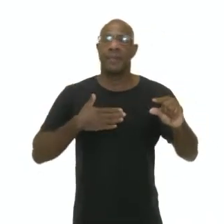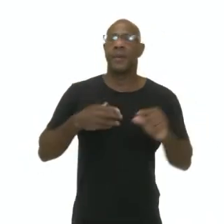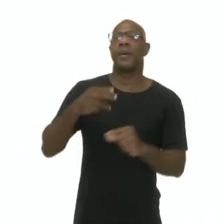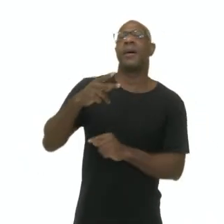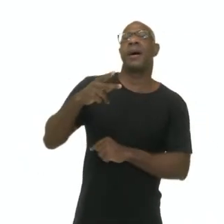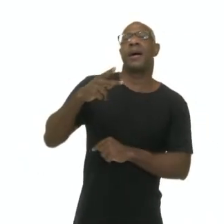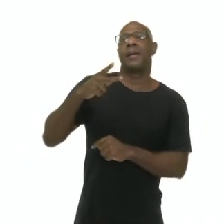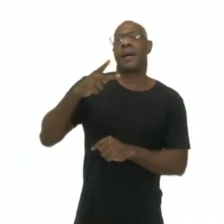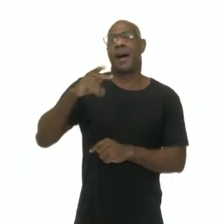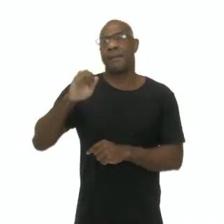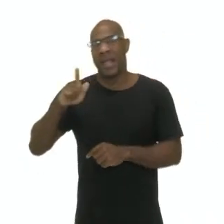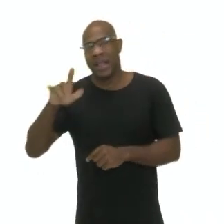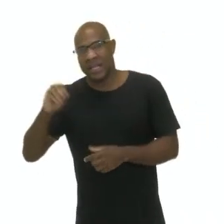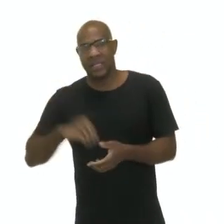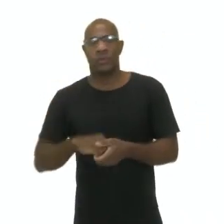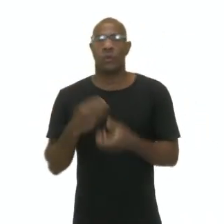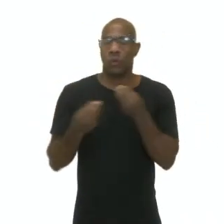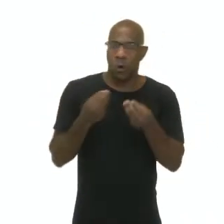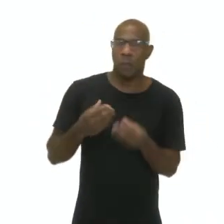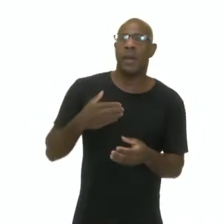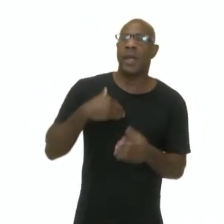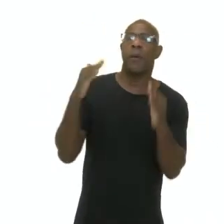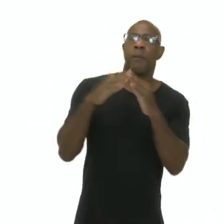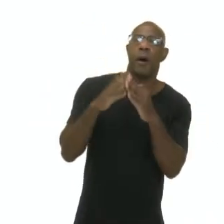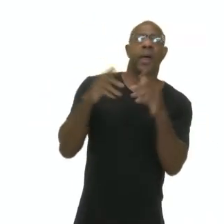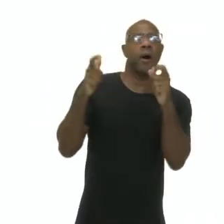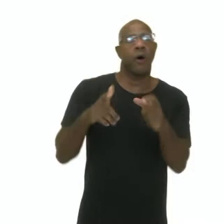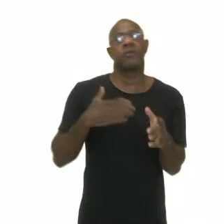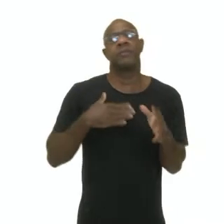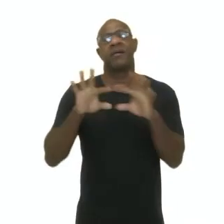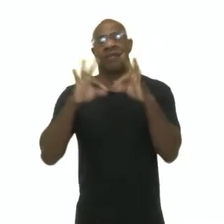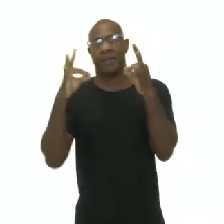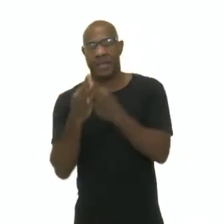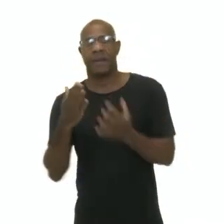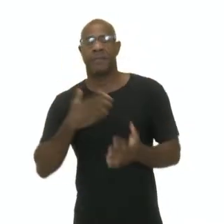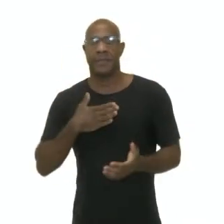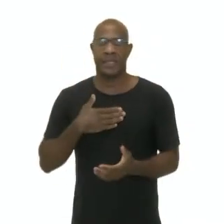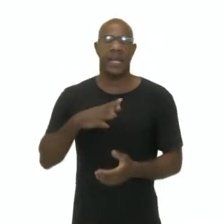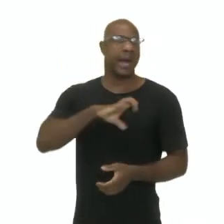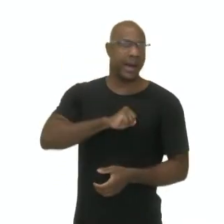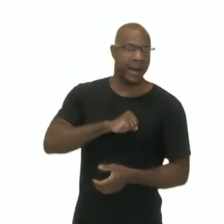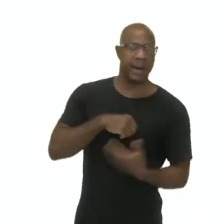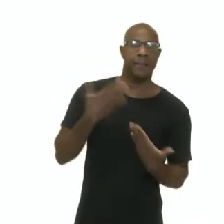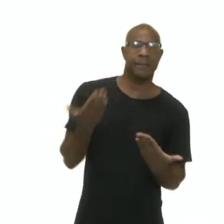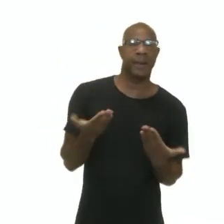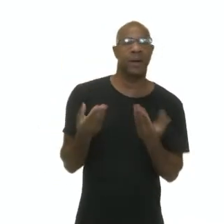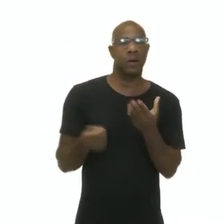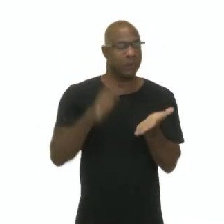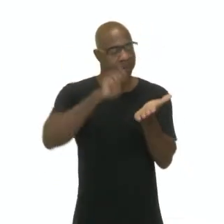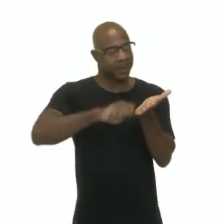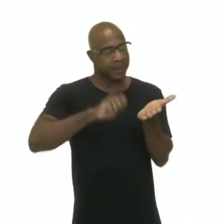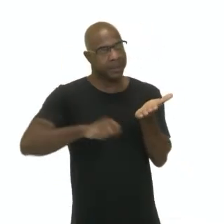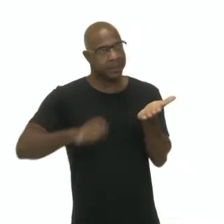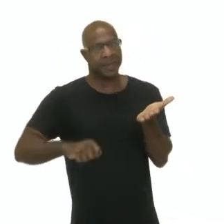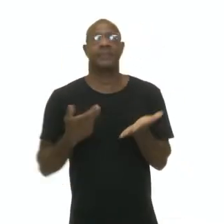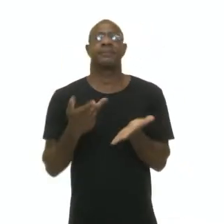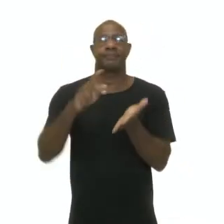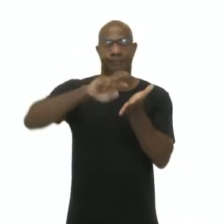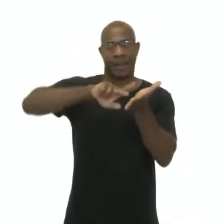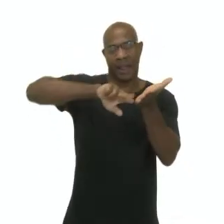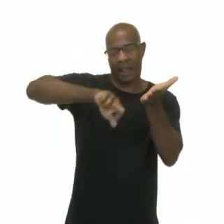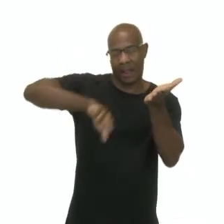apelido, mi apodo, mi família me llama assim, não tenho apodo,